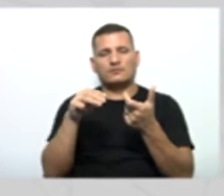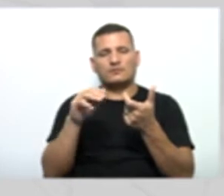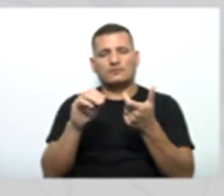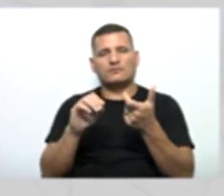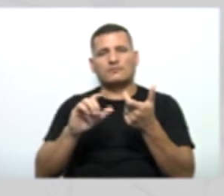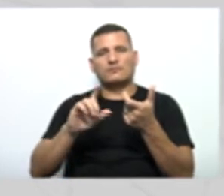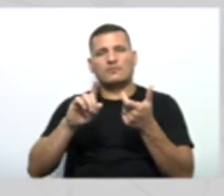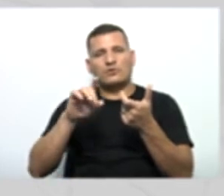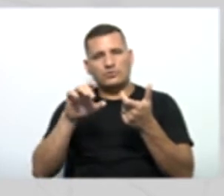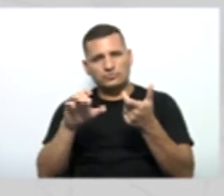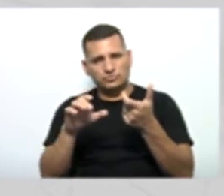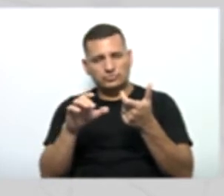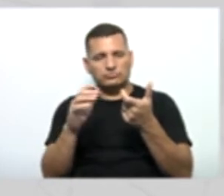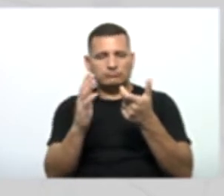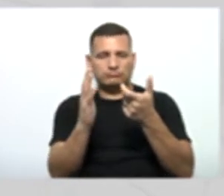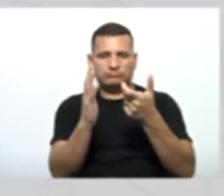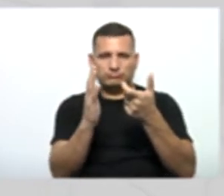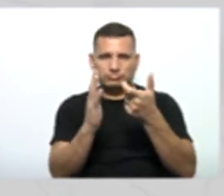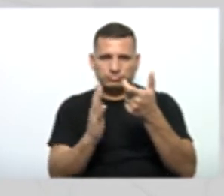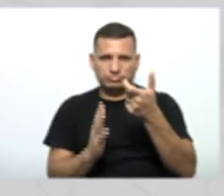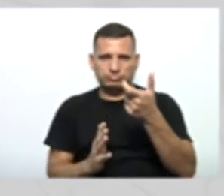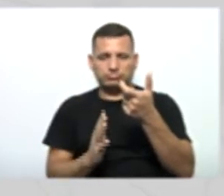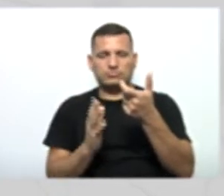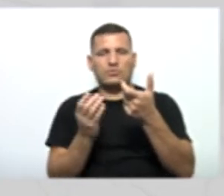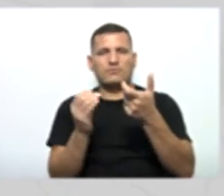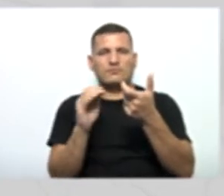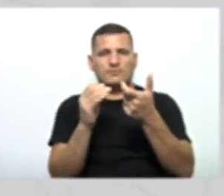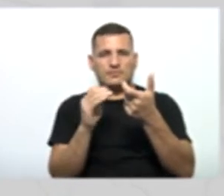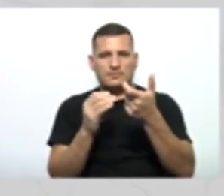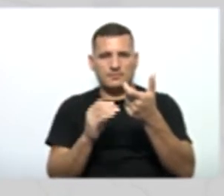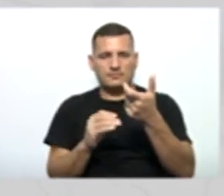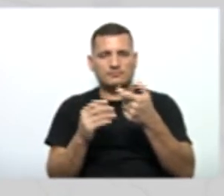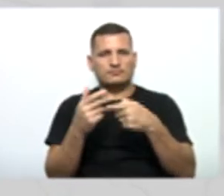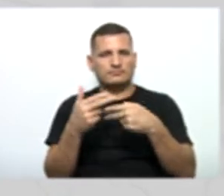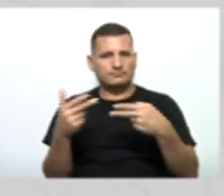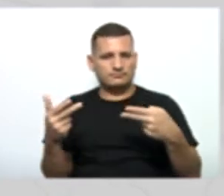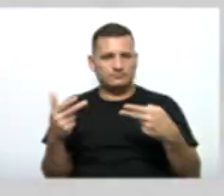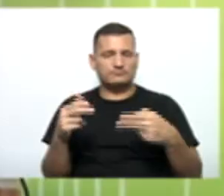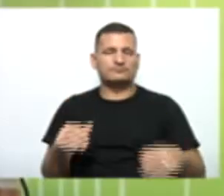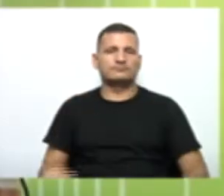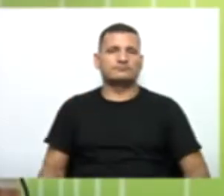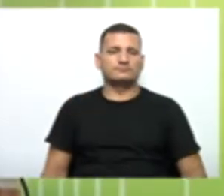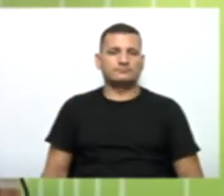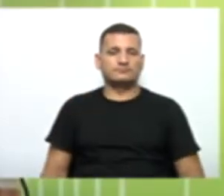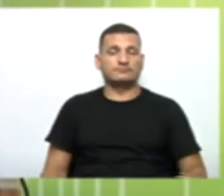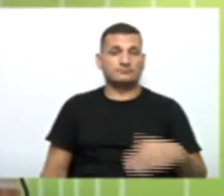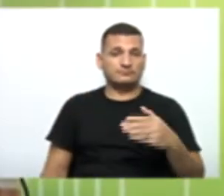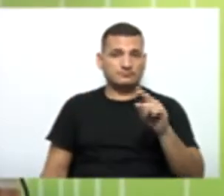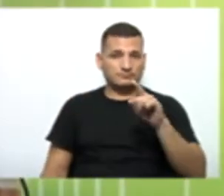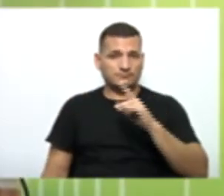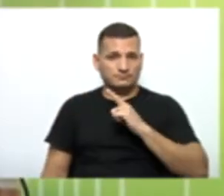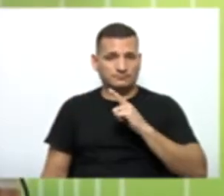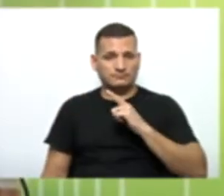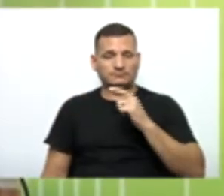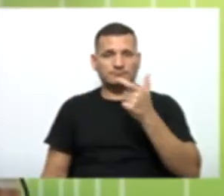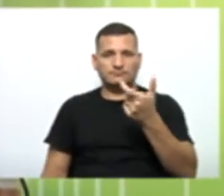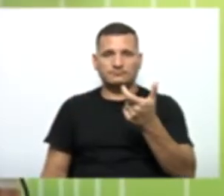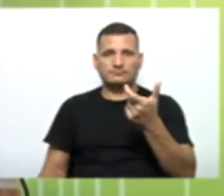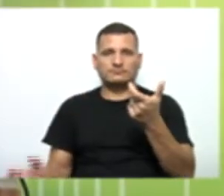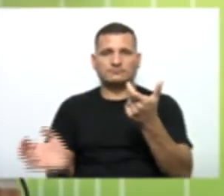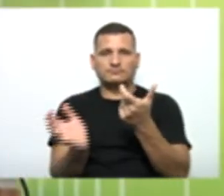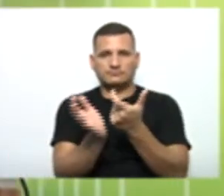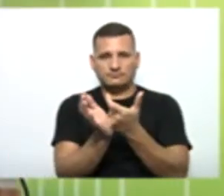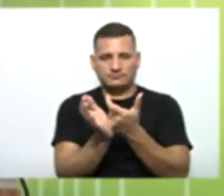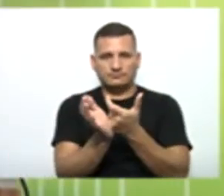qual objetos são construídos. Então, vem aqui, gente, ó. Ó, você tem uma classe, certo? Você tem